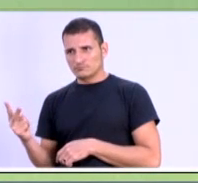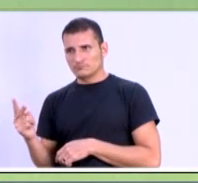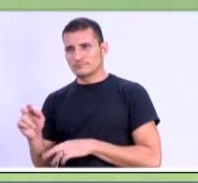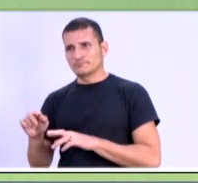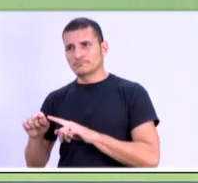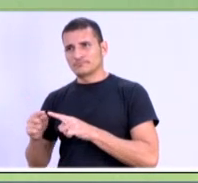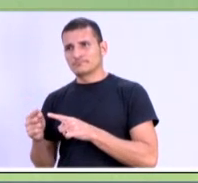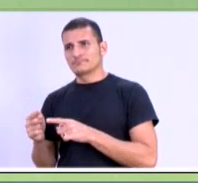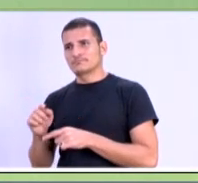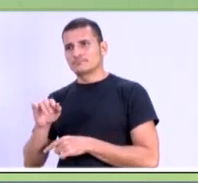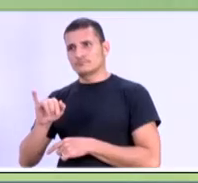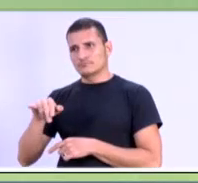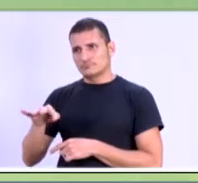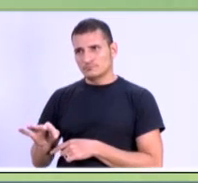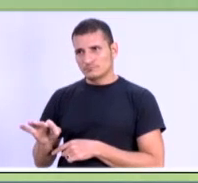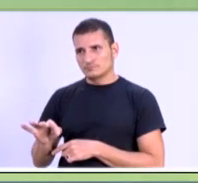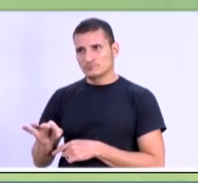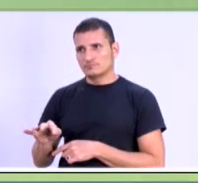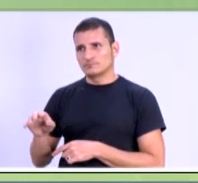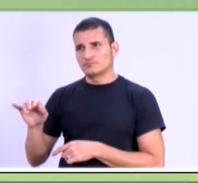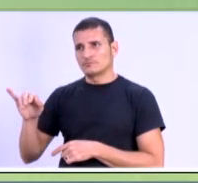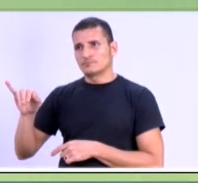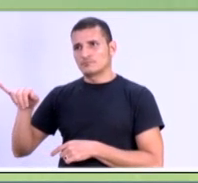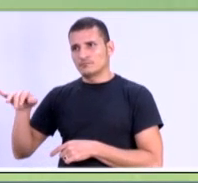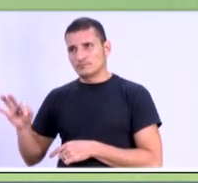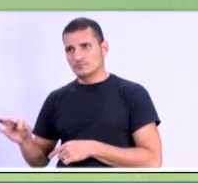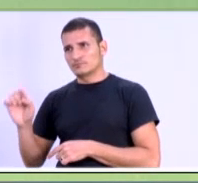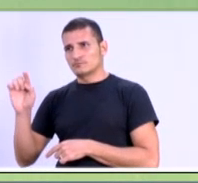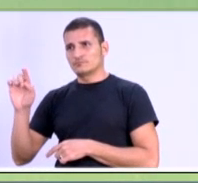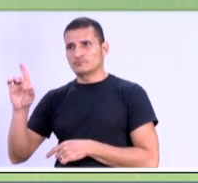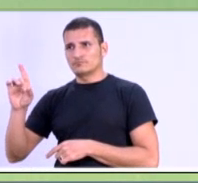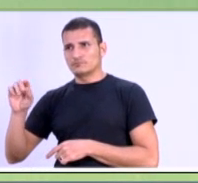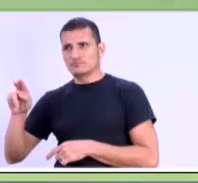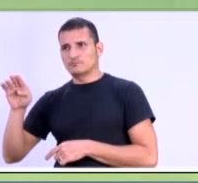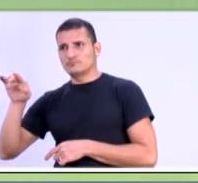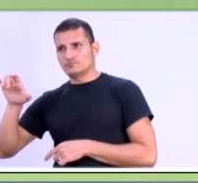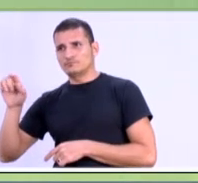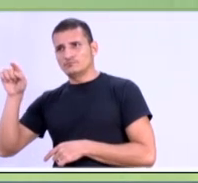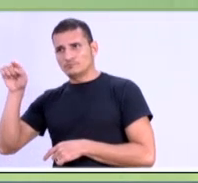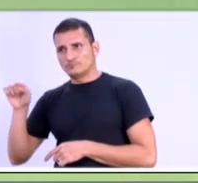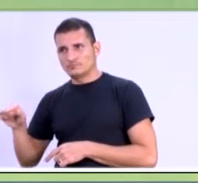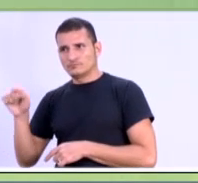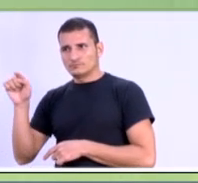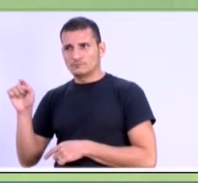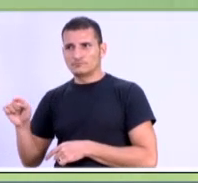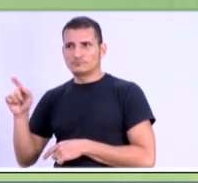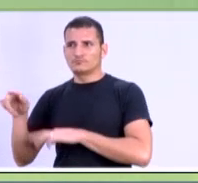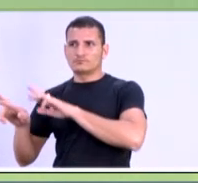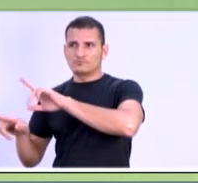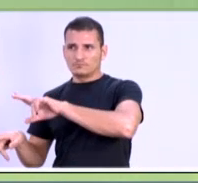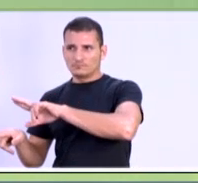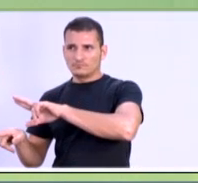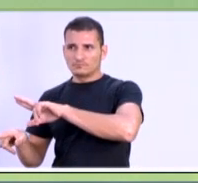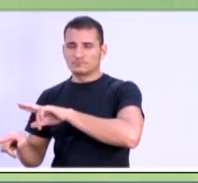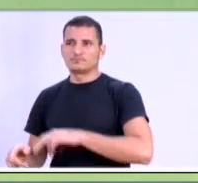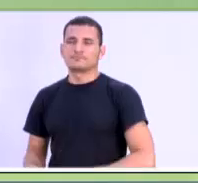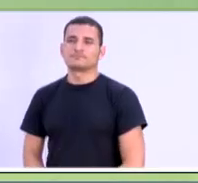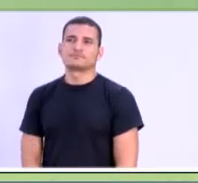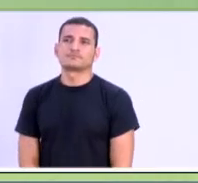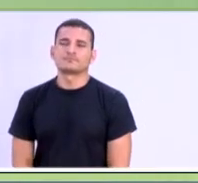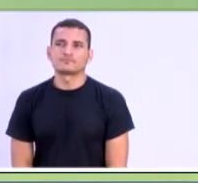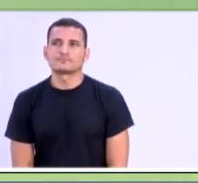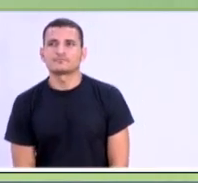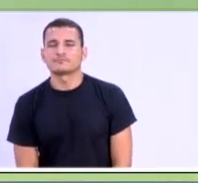Aqui inteiro e esse aqui é double inteiro. Então aqui é diferente. Olha que legal aí. Então